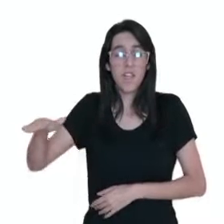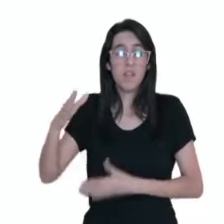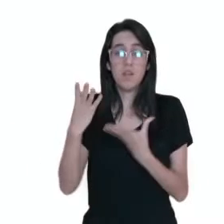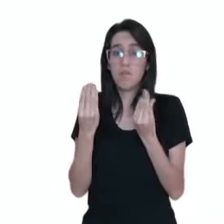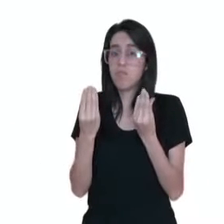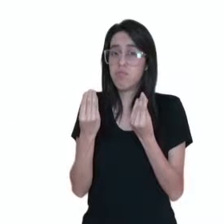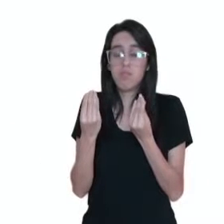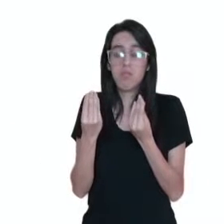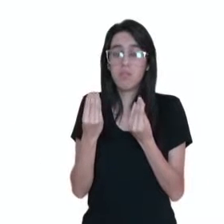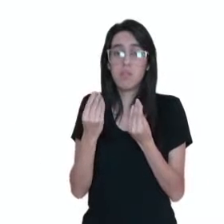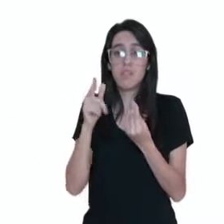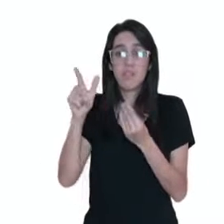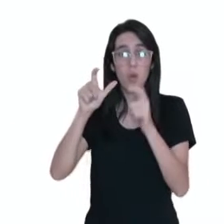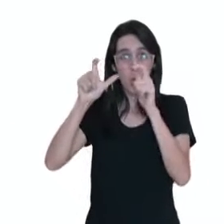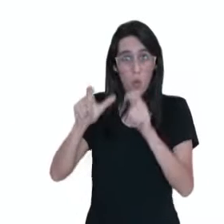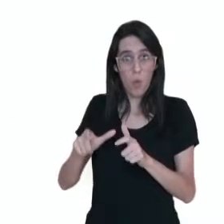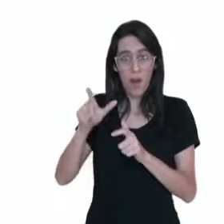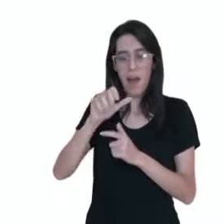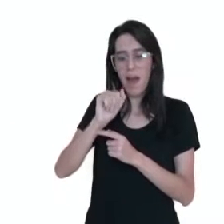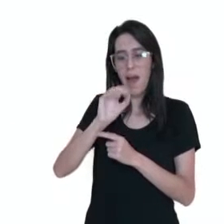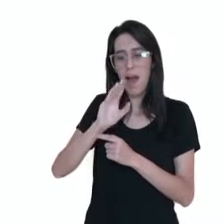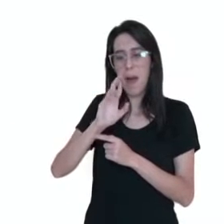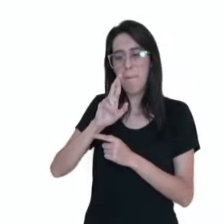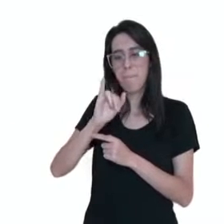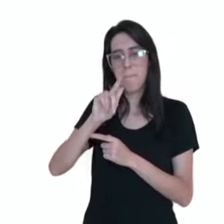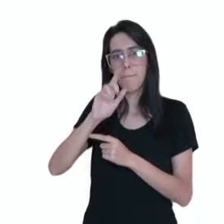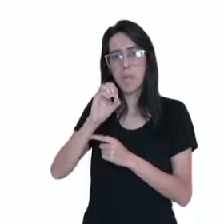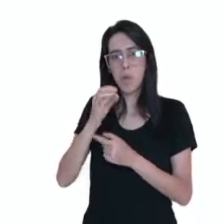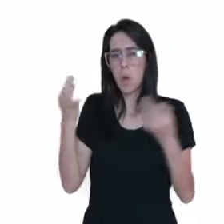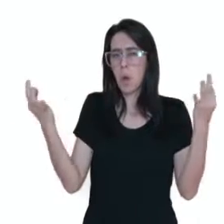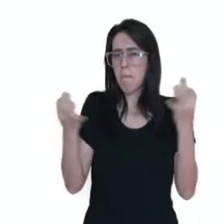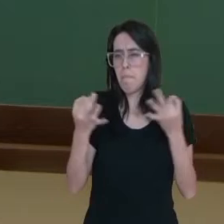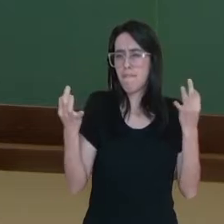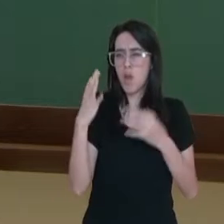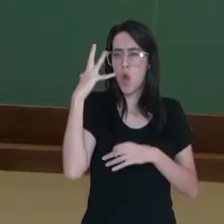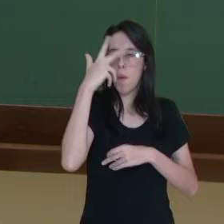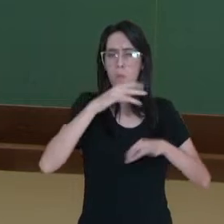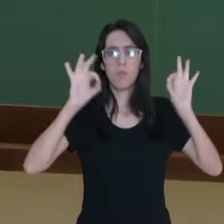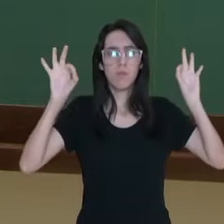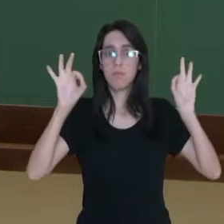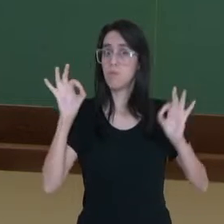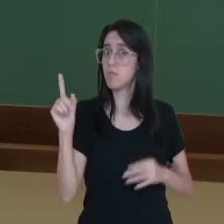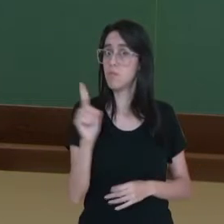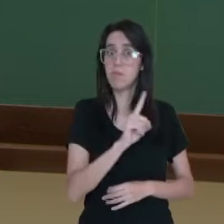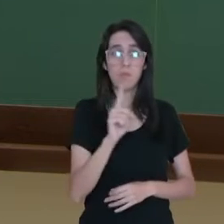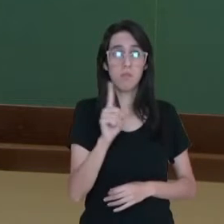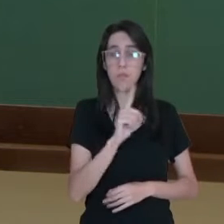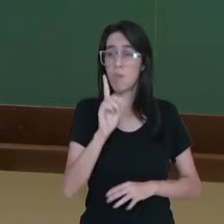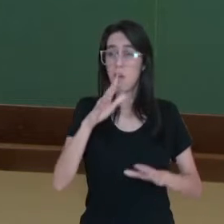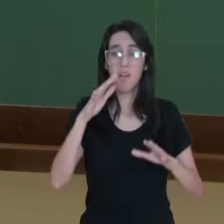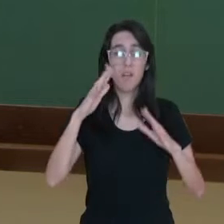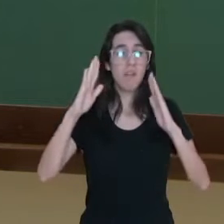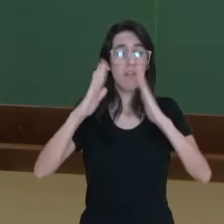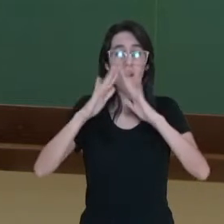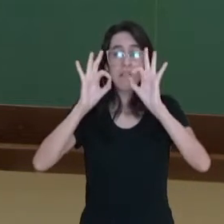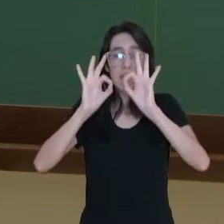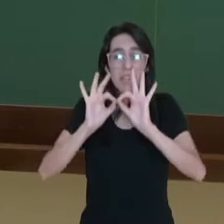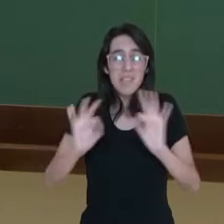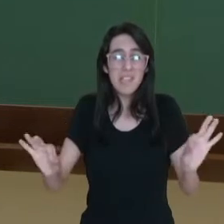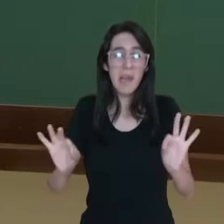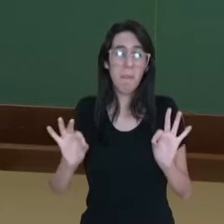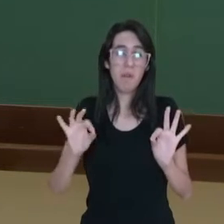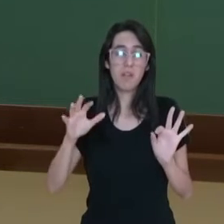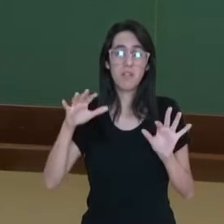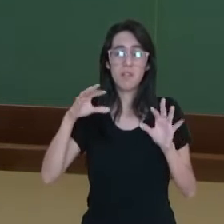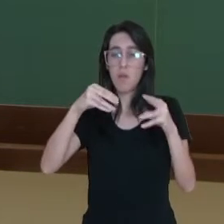onde mora está longe de ser confortável. Veja que ele mora num abrigo em pleno deserto, deixou tudo o que ele construiu